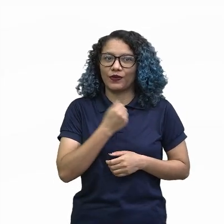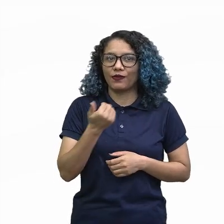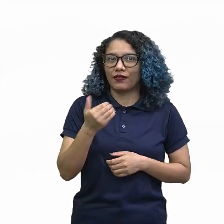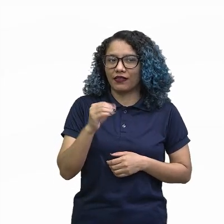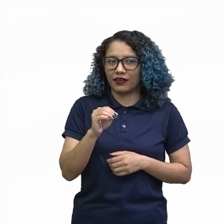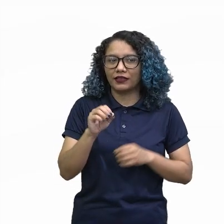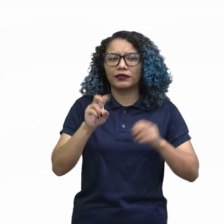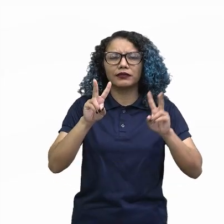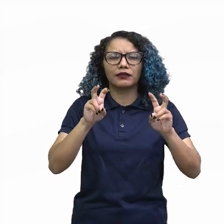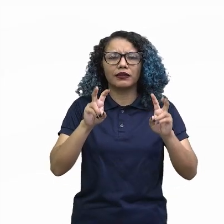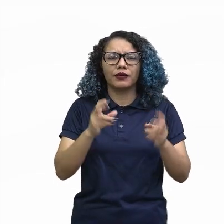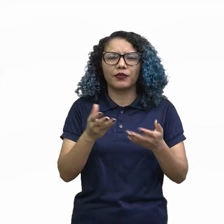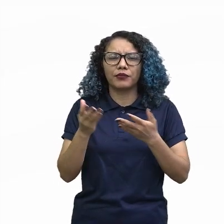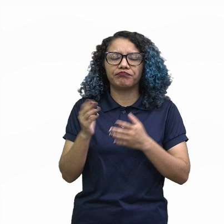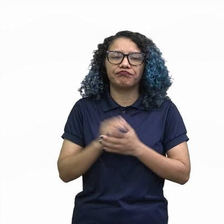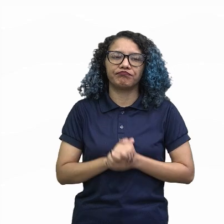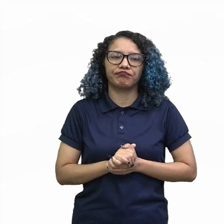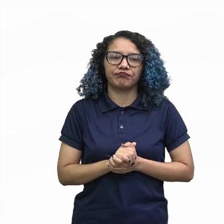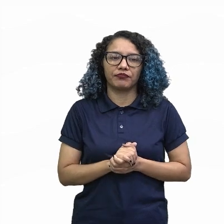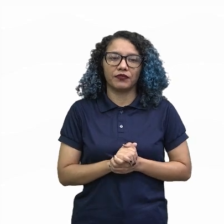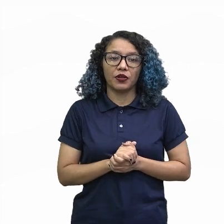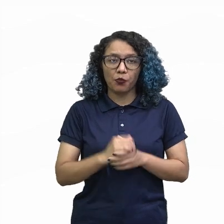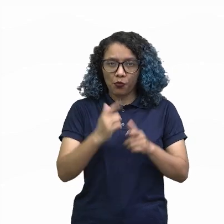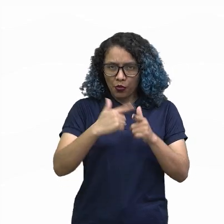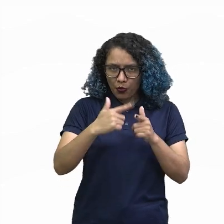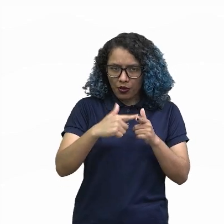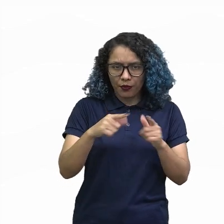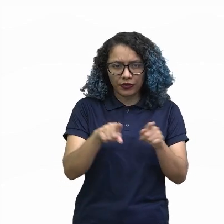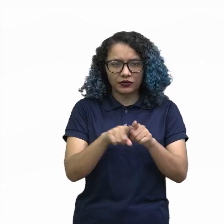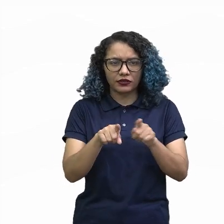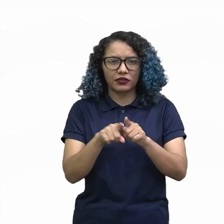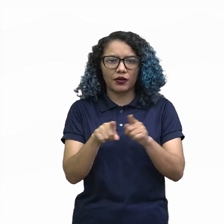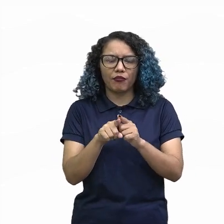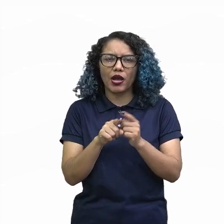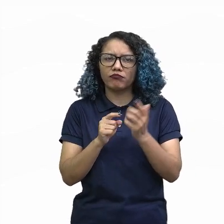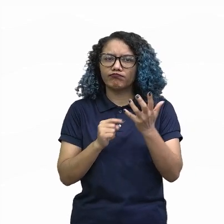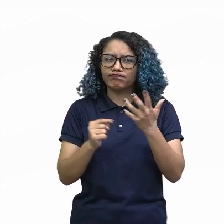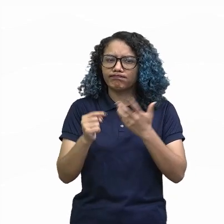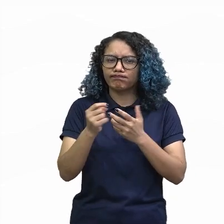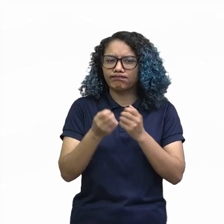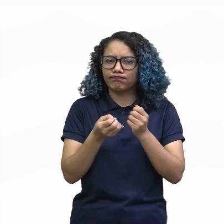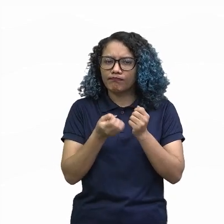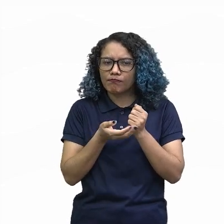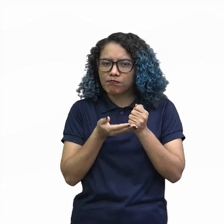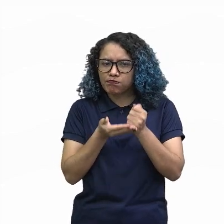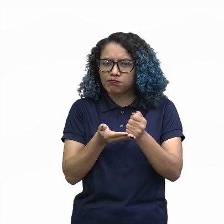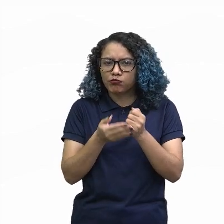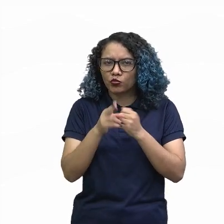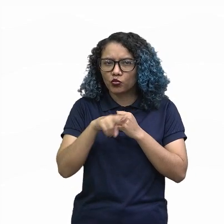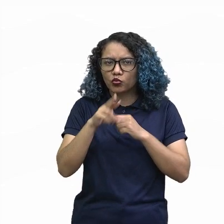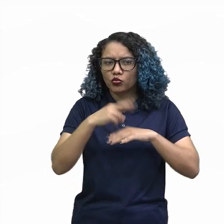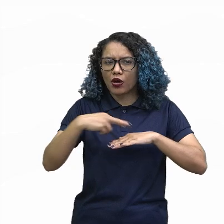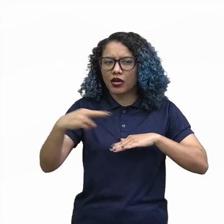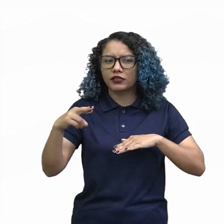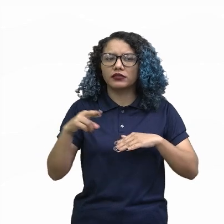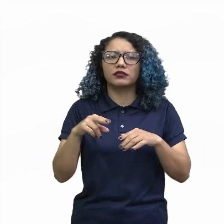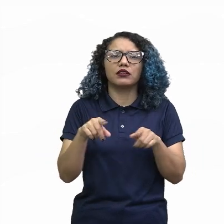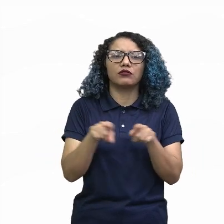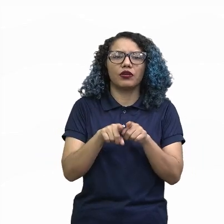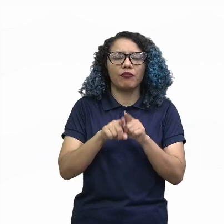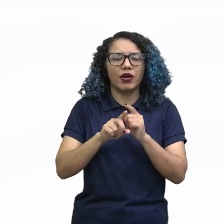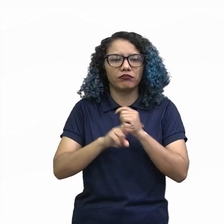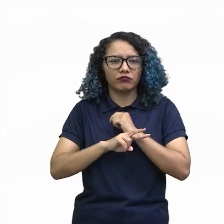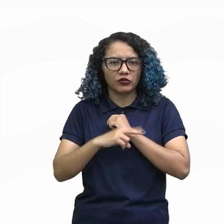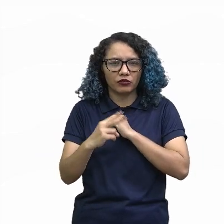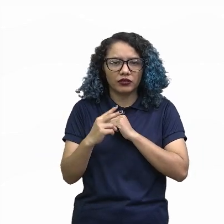10, objeto de conhecimento, implicações e benefícios do uso da radiação, efeitos biológicos